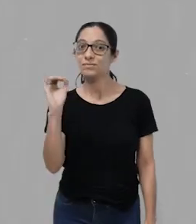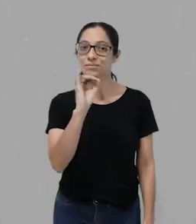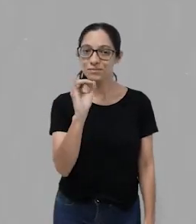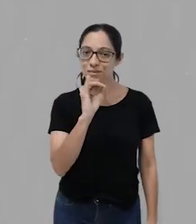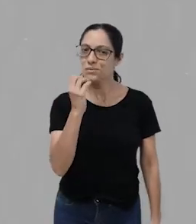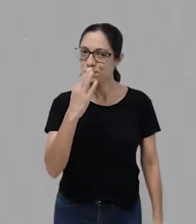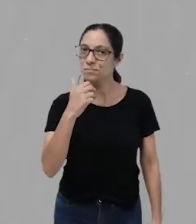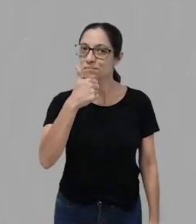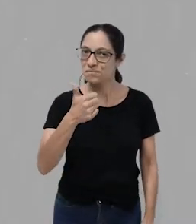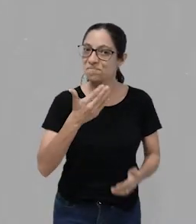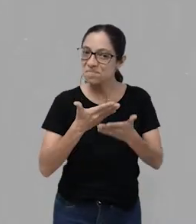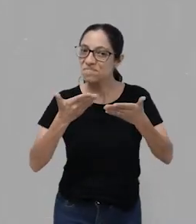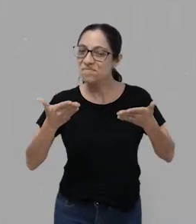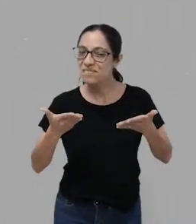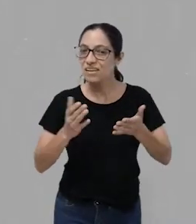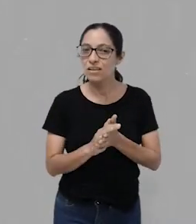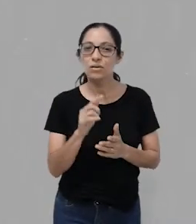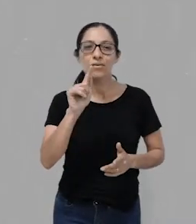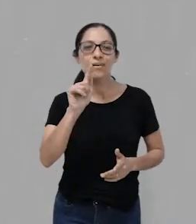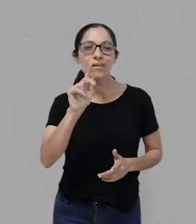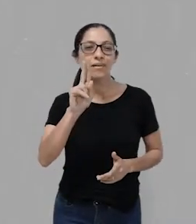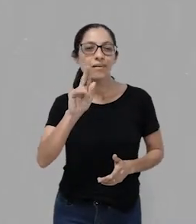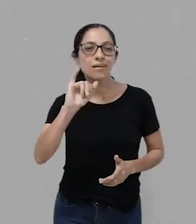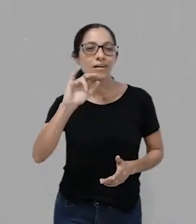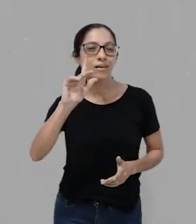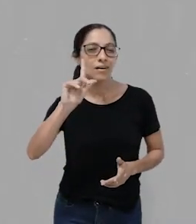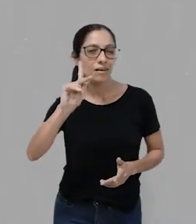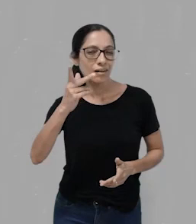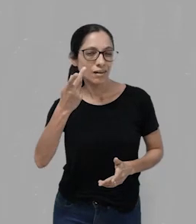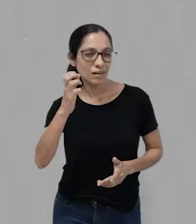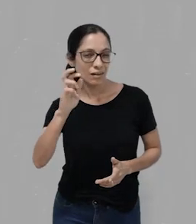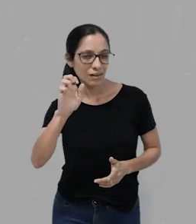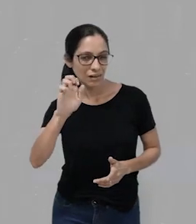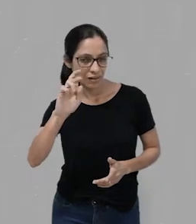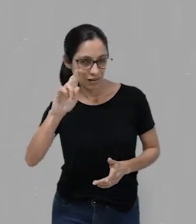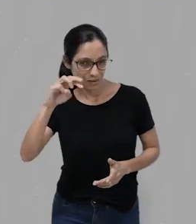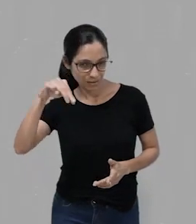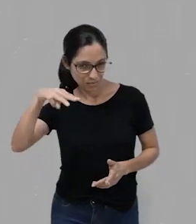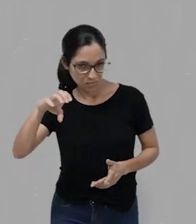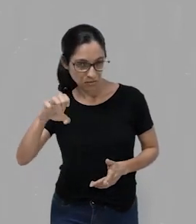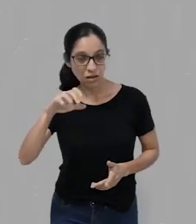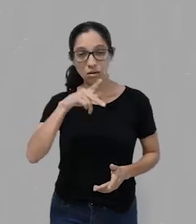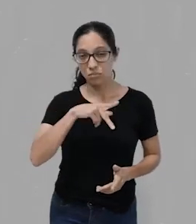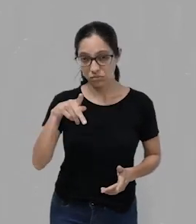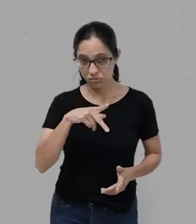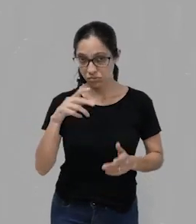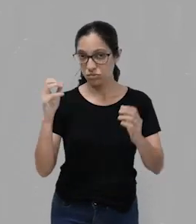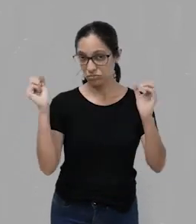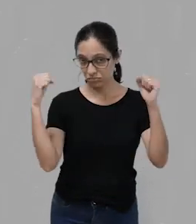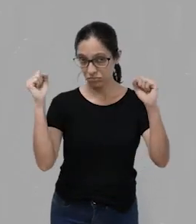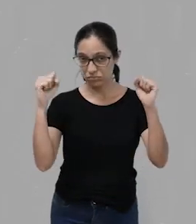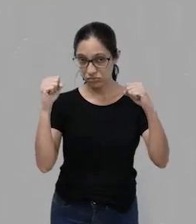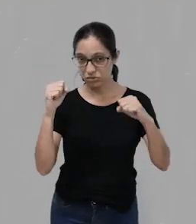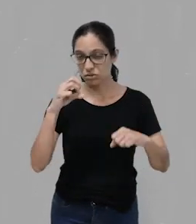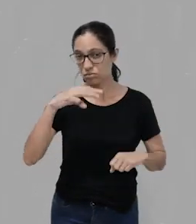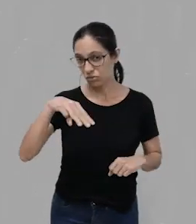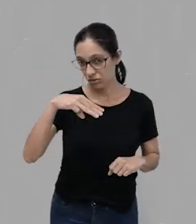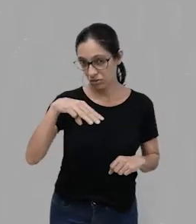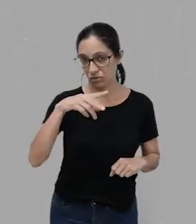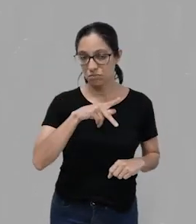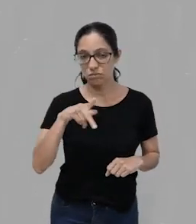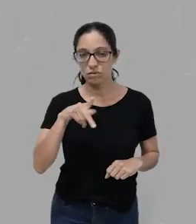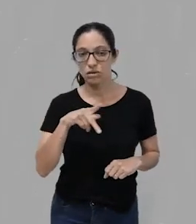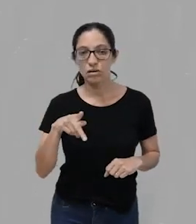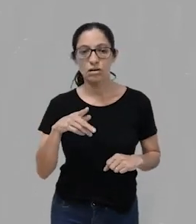Olá, galerinha, tudo bem com vocês? Sou Guilherme Campos, professor de Educação Física da Rede Estadual do Maranhão, e nessa aula de hoje aqui do nosso